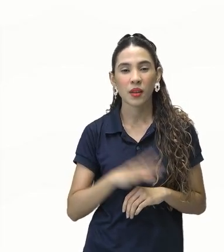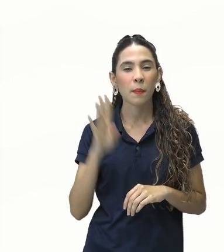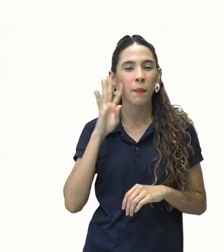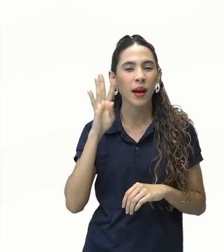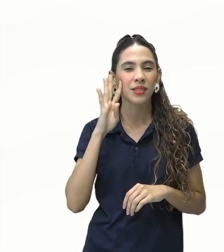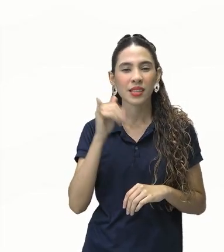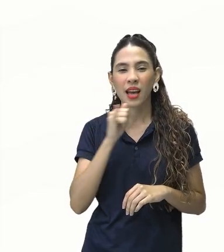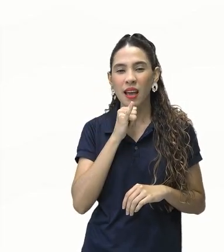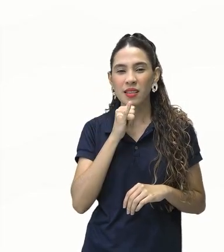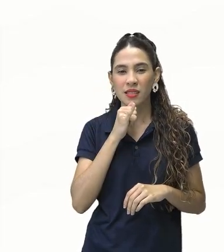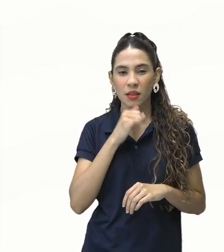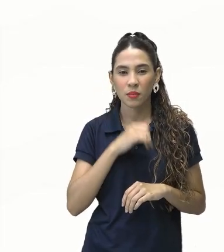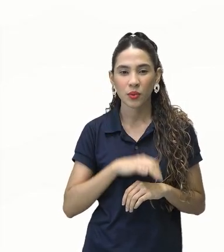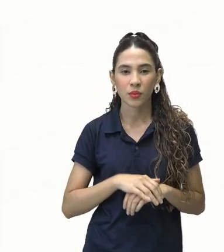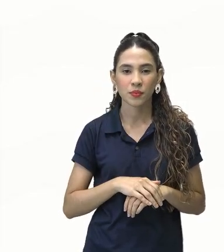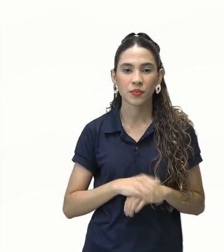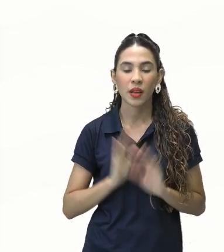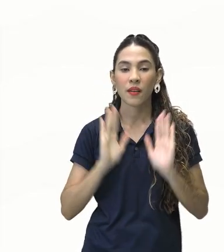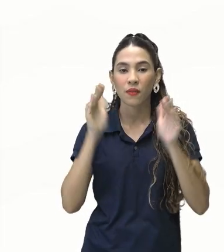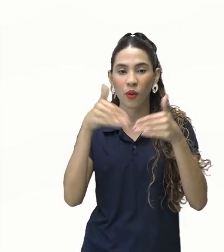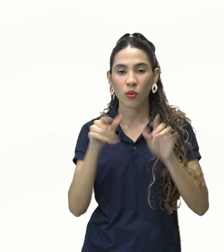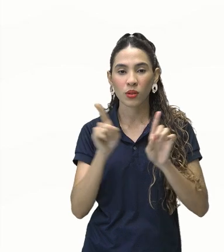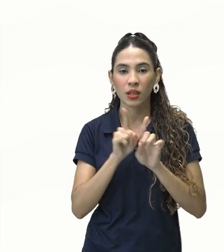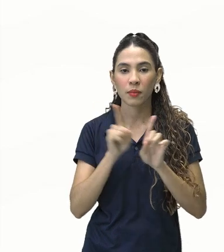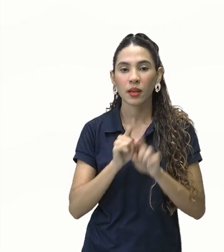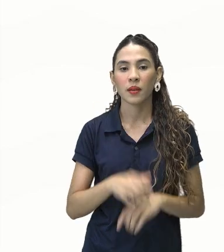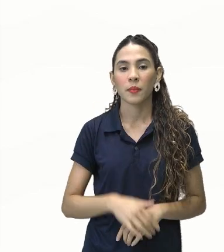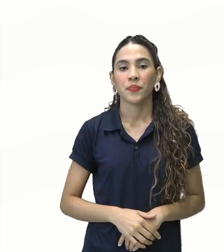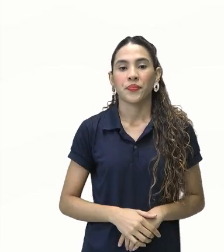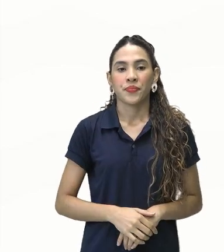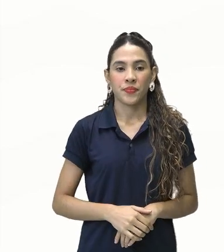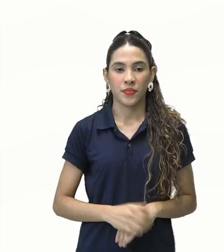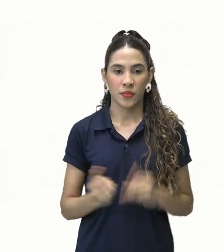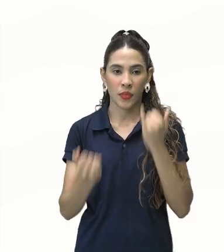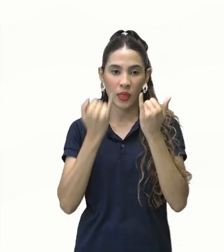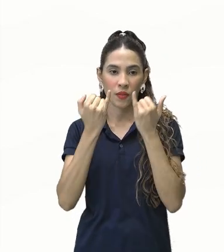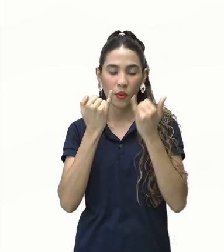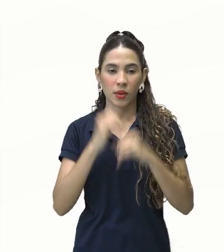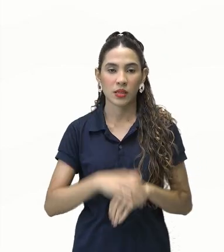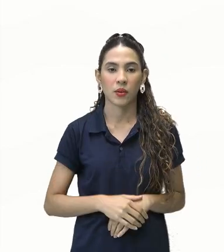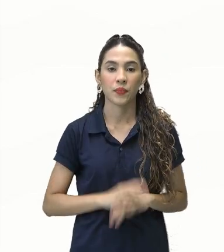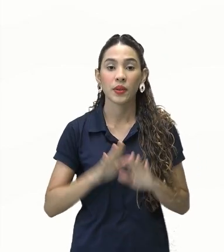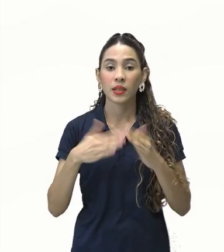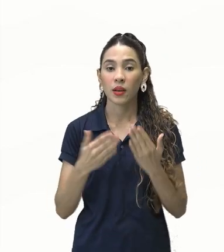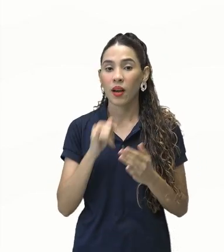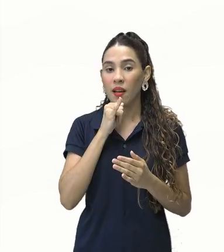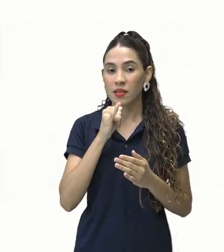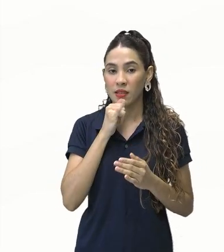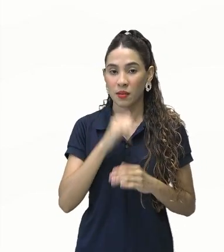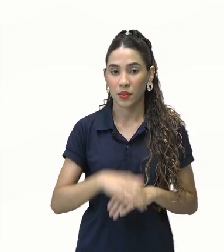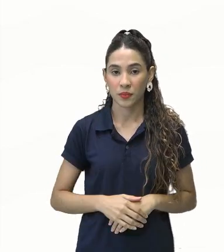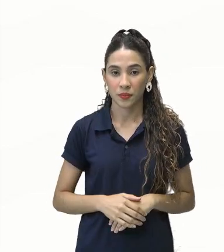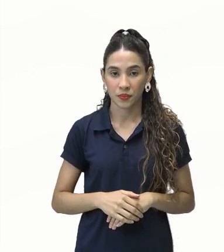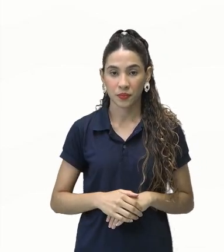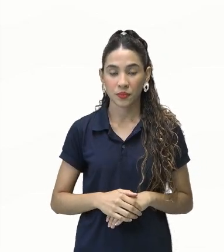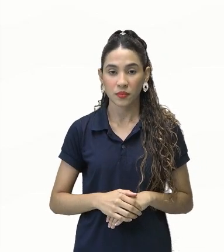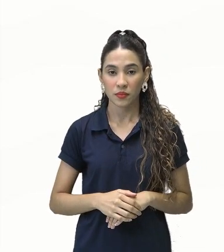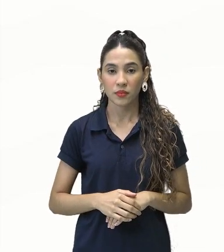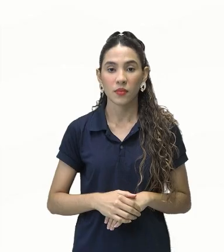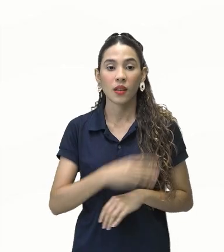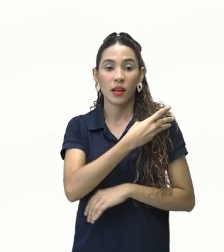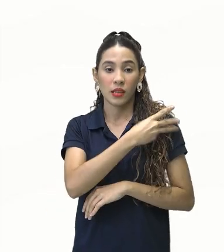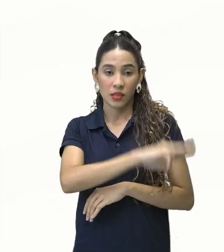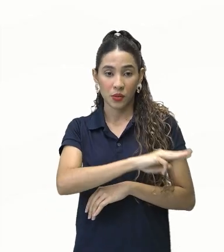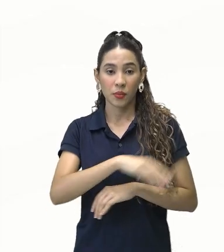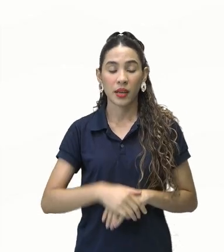Imagina que seja referente a alguma informação. Então, turmas do